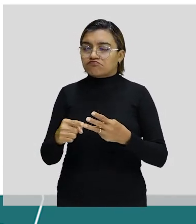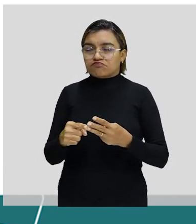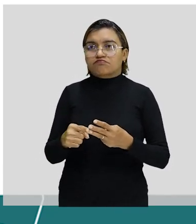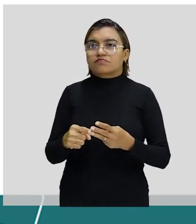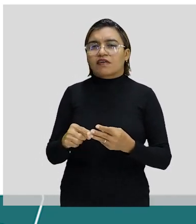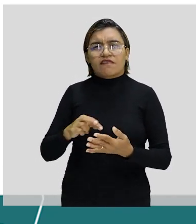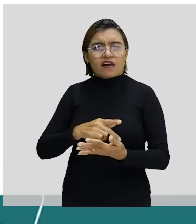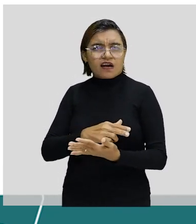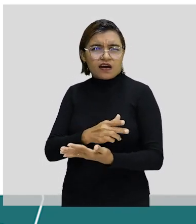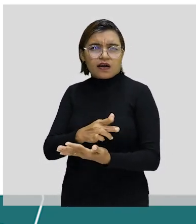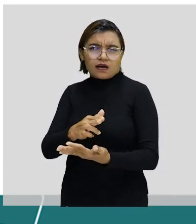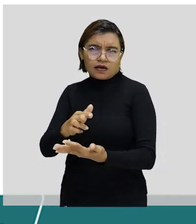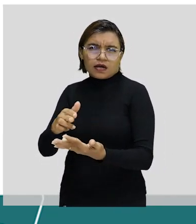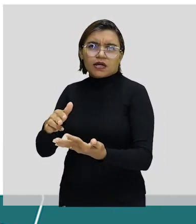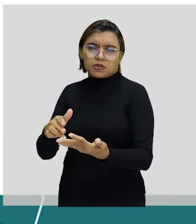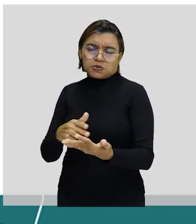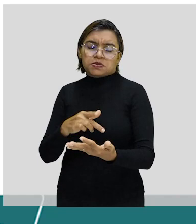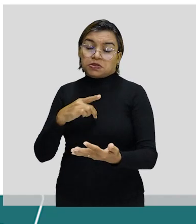e